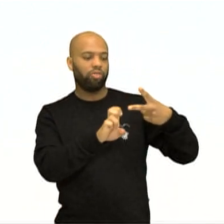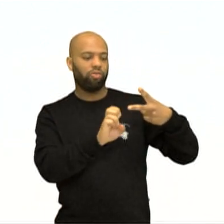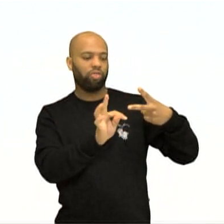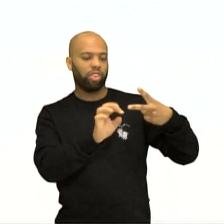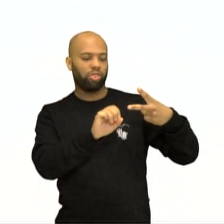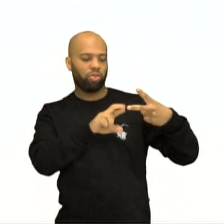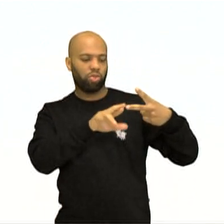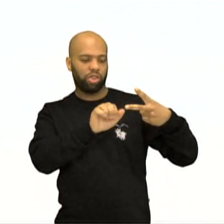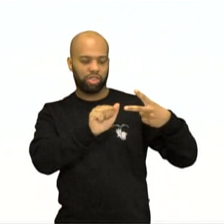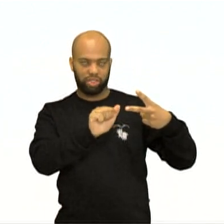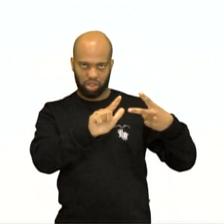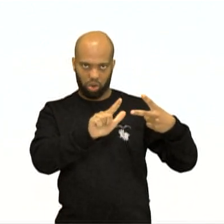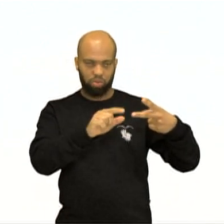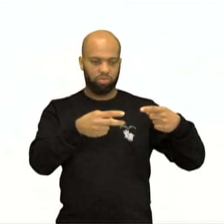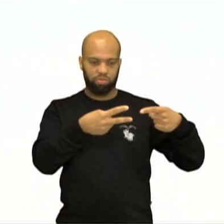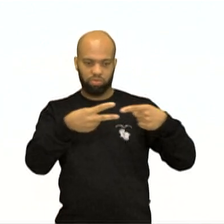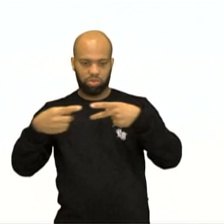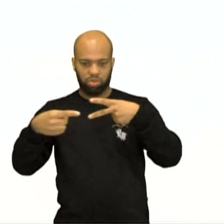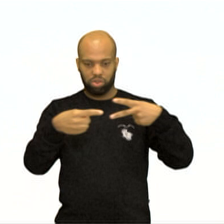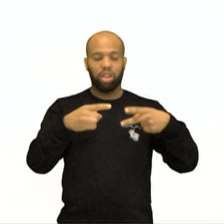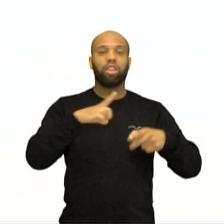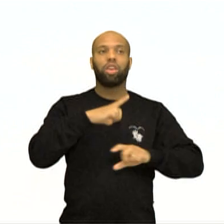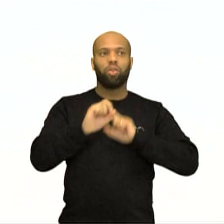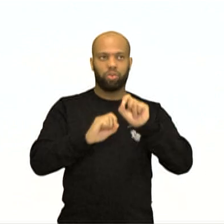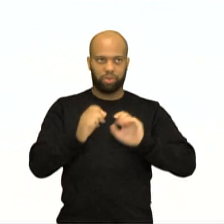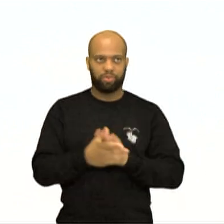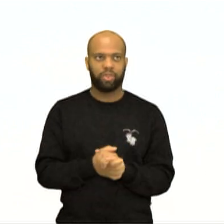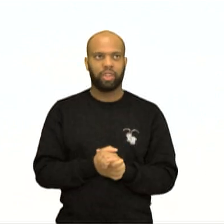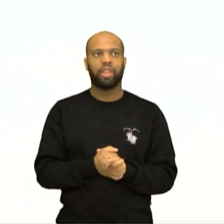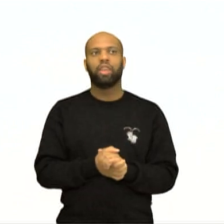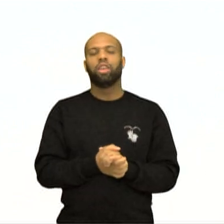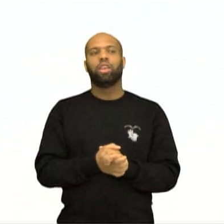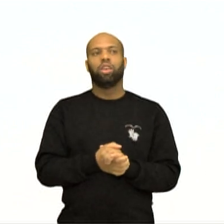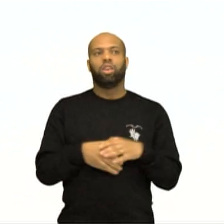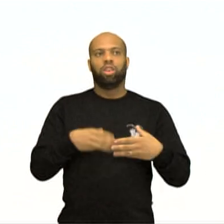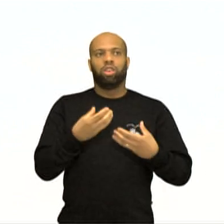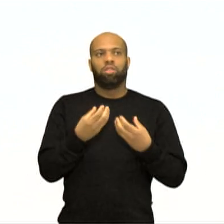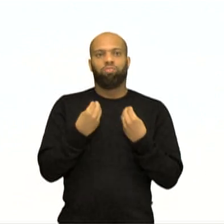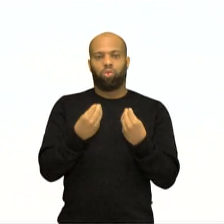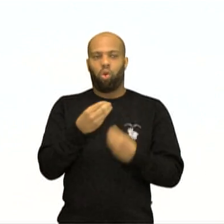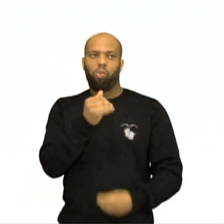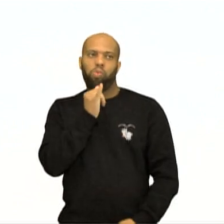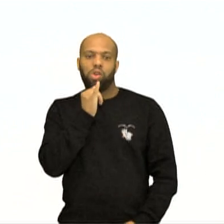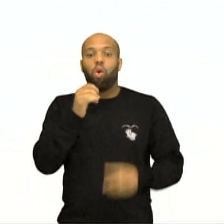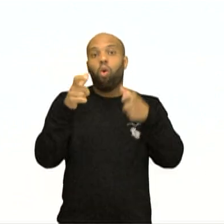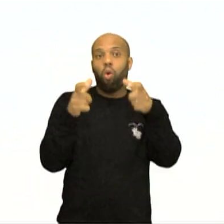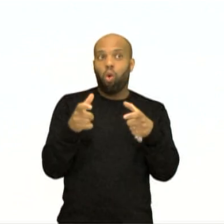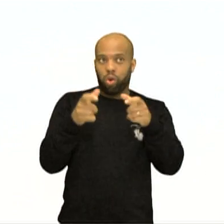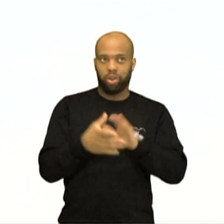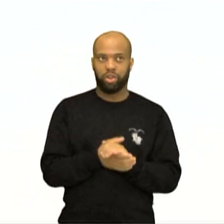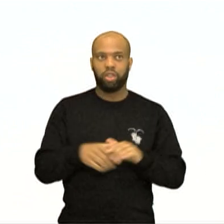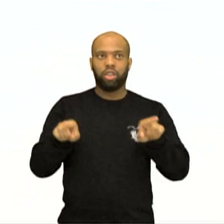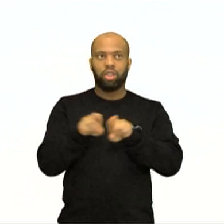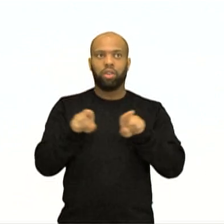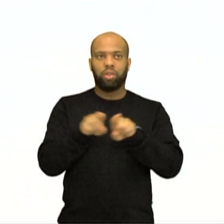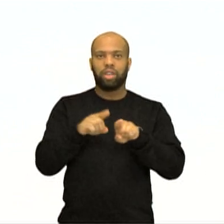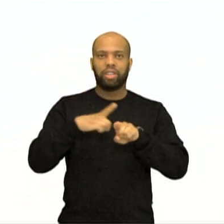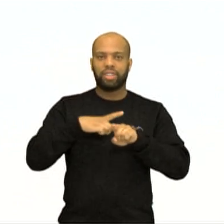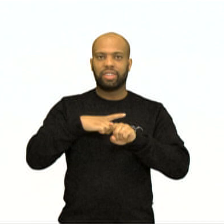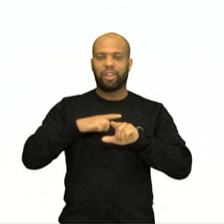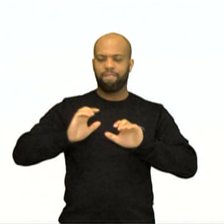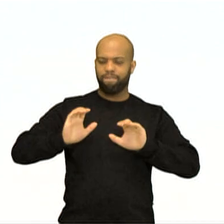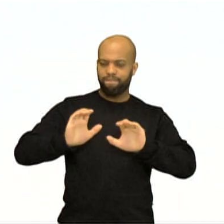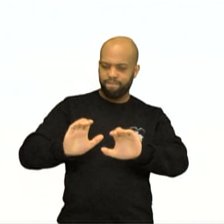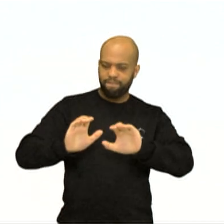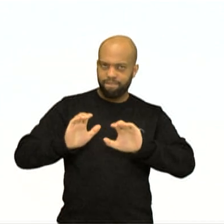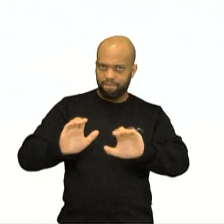já não é bem assim. Nós temos grandezas do tipo vetorial, como por exemplo a posição, nós temos a força,